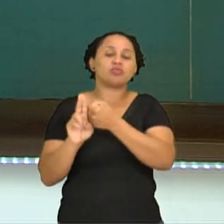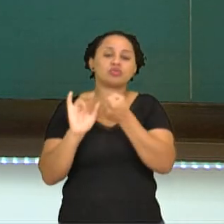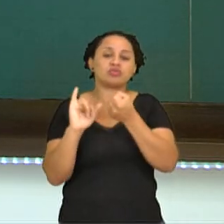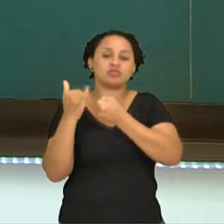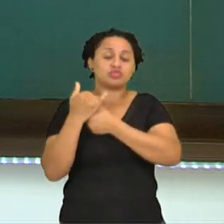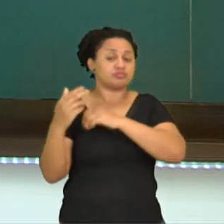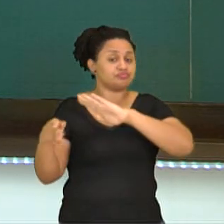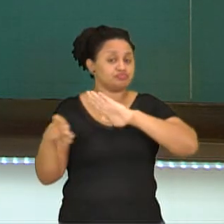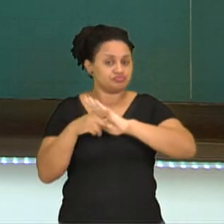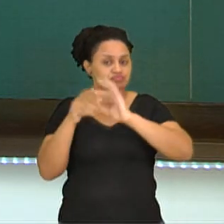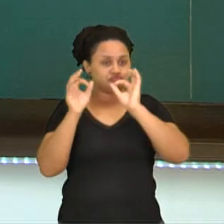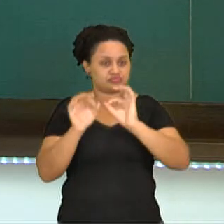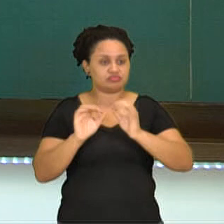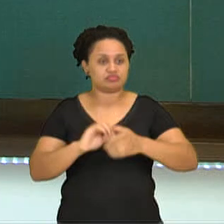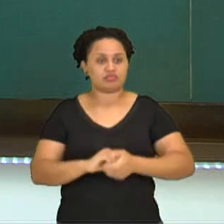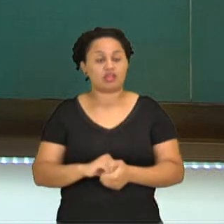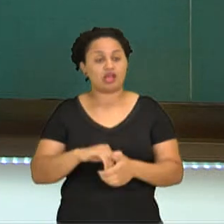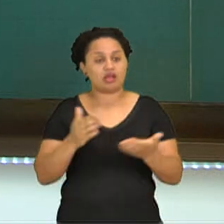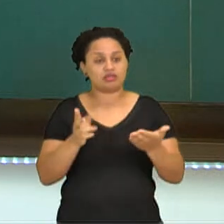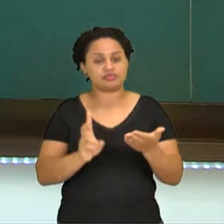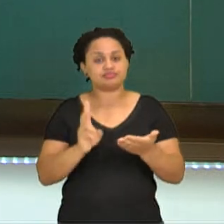corretamente. Vamos ao próximo.